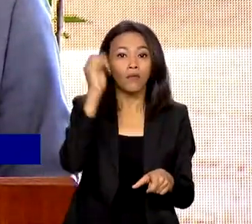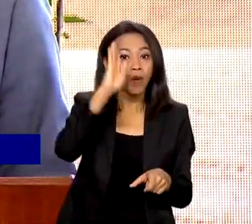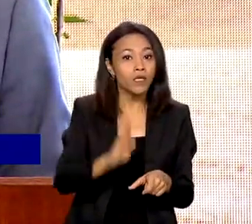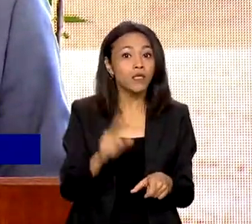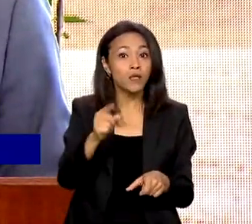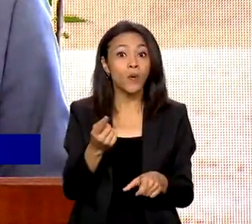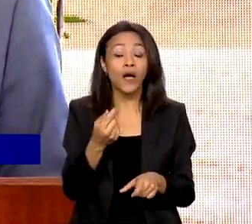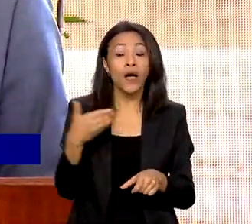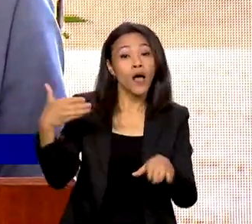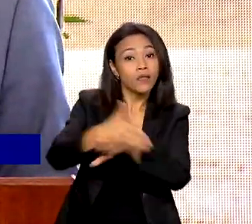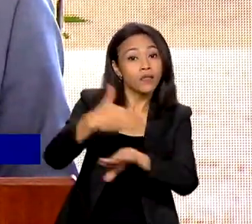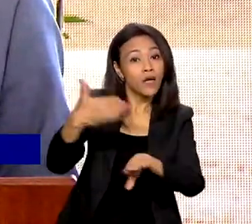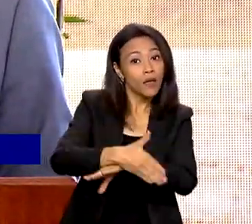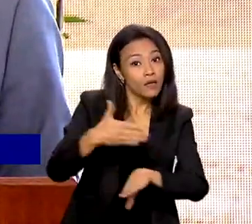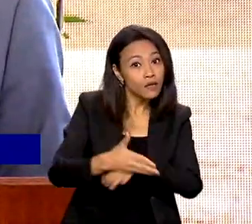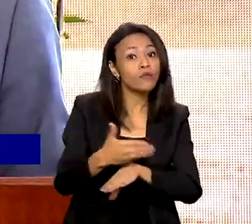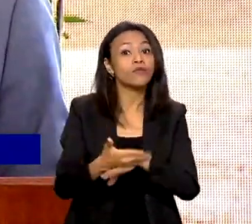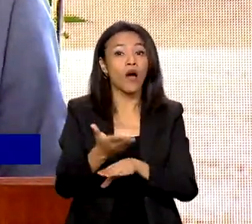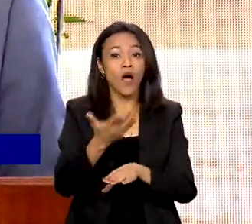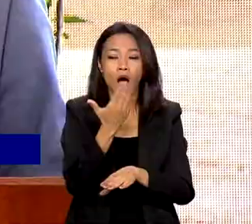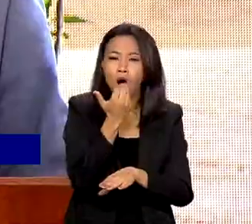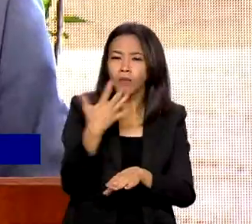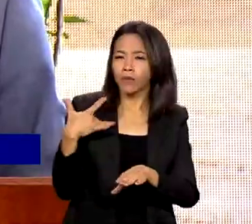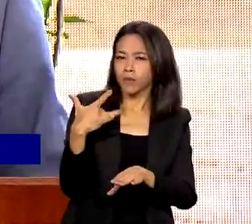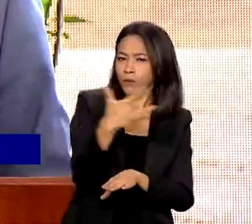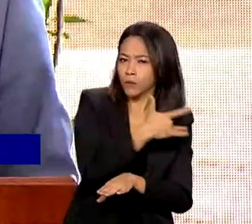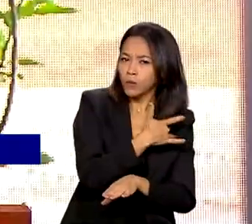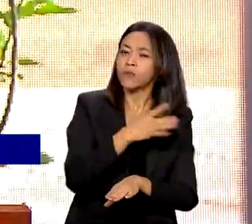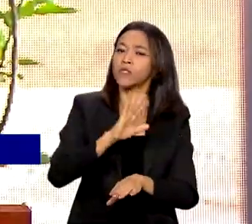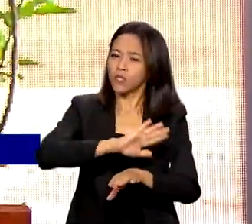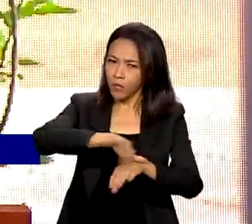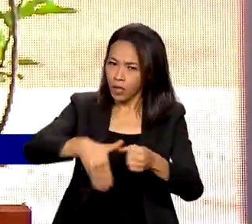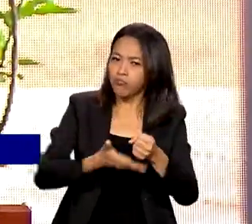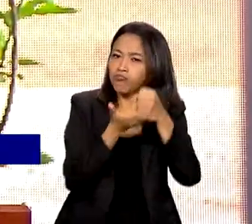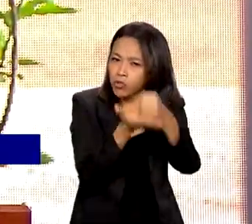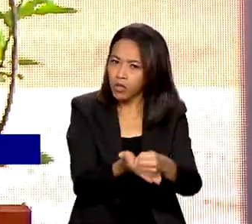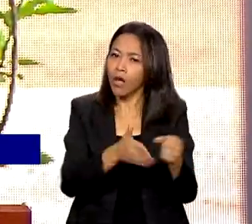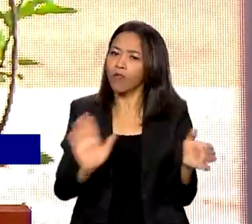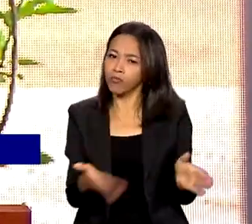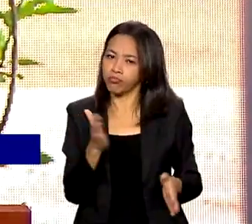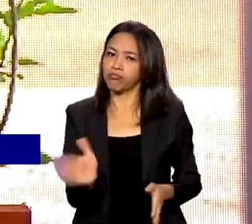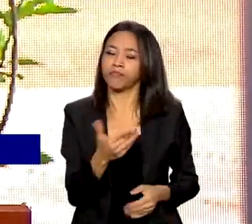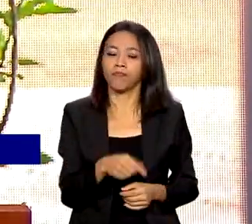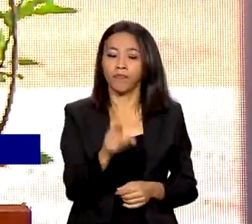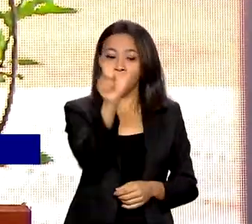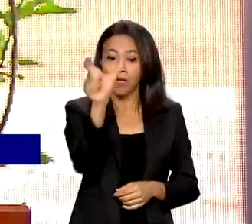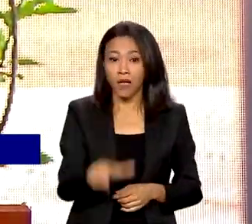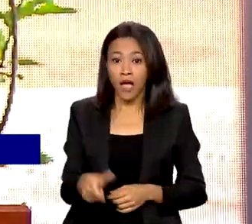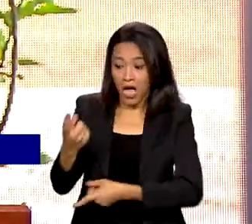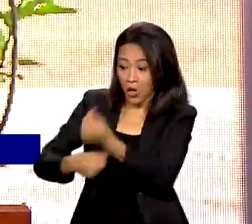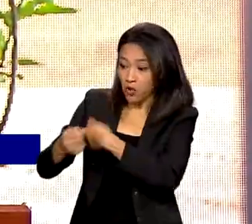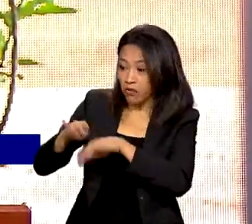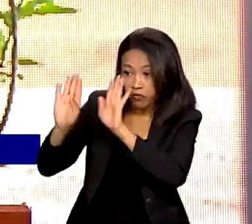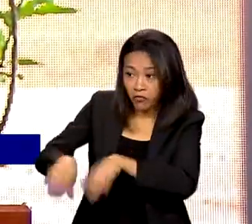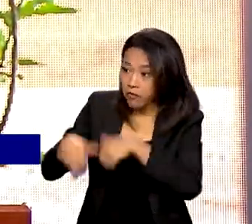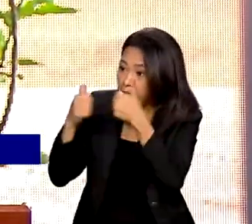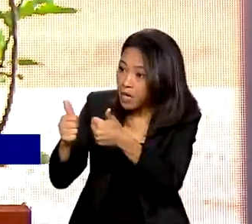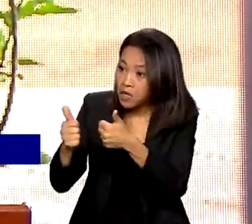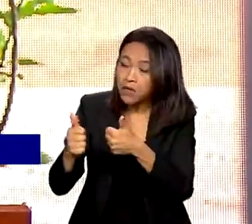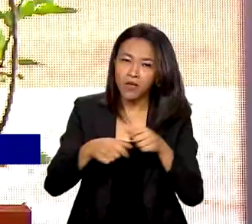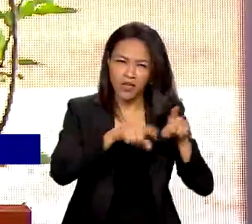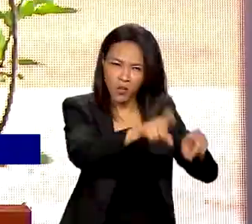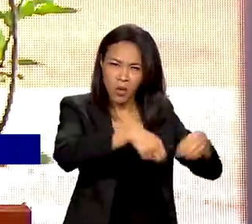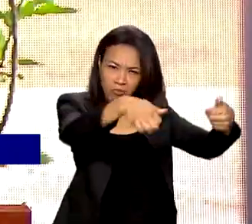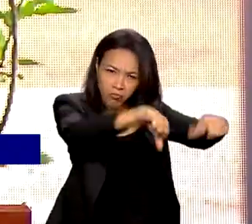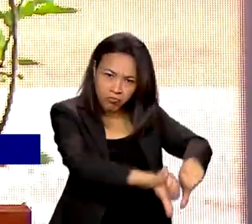preços acessíveis, produzidos de forma sustentável. A economia não vai bem se o campo não for bem.